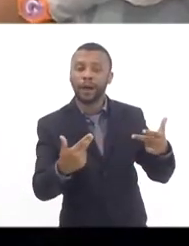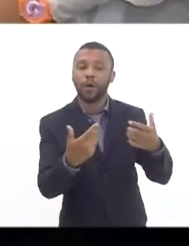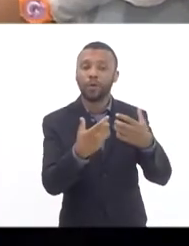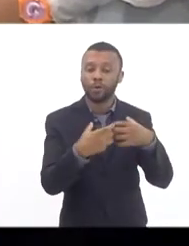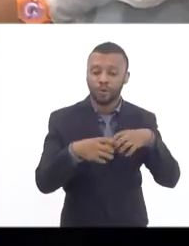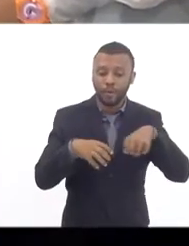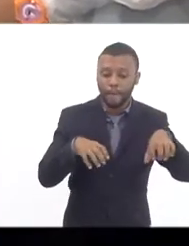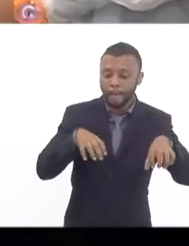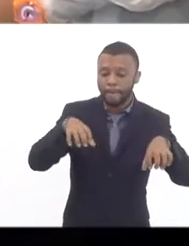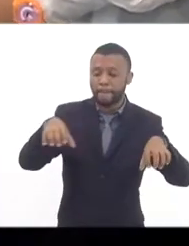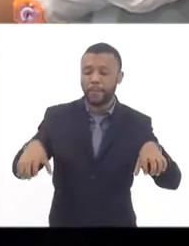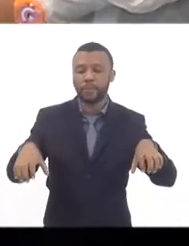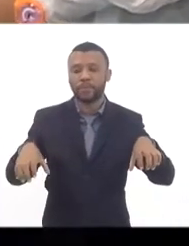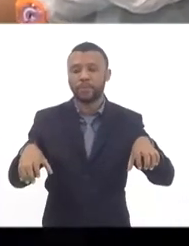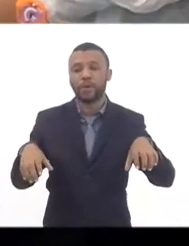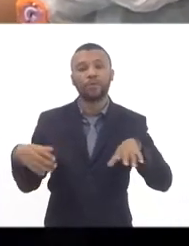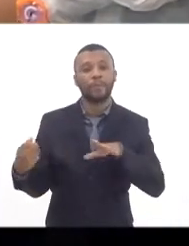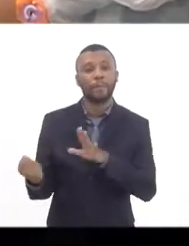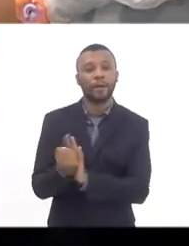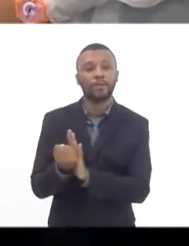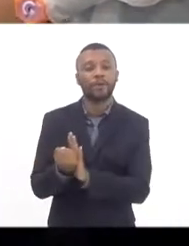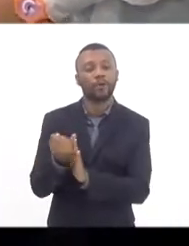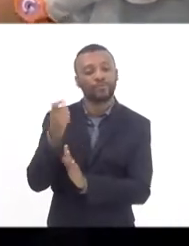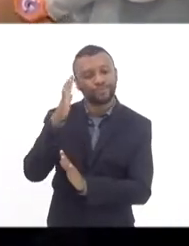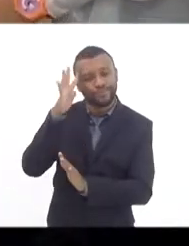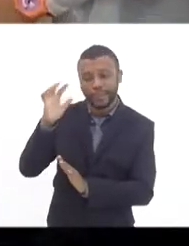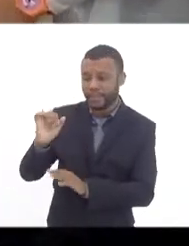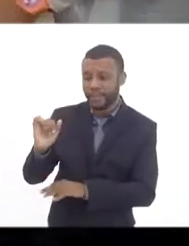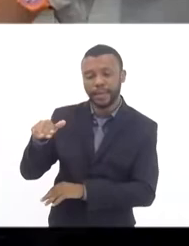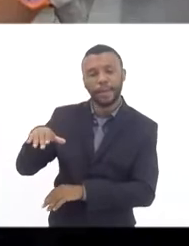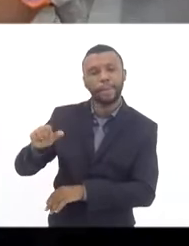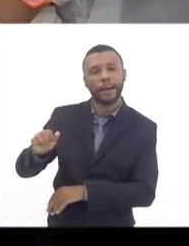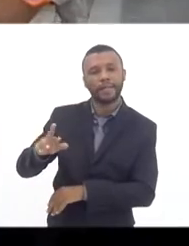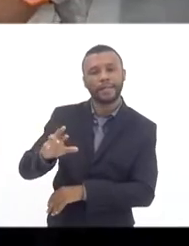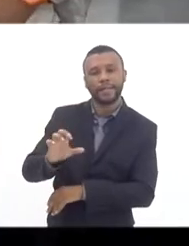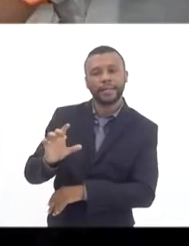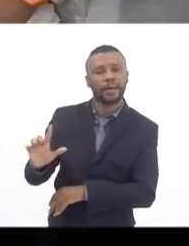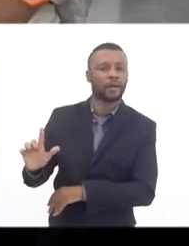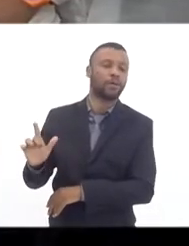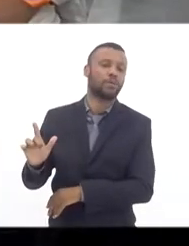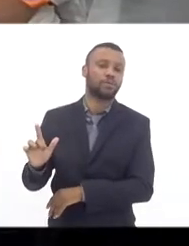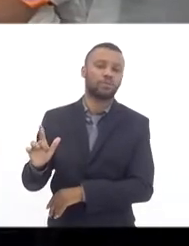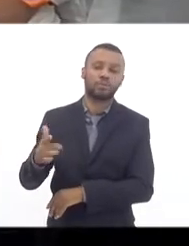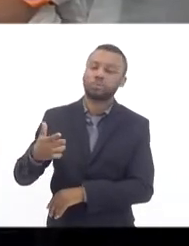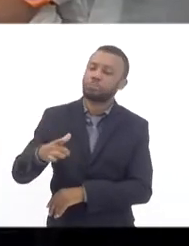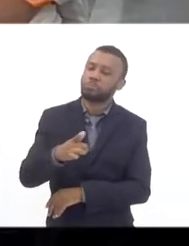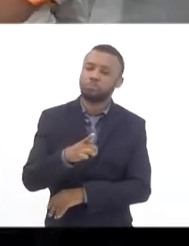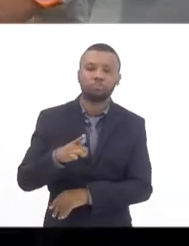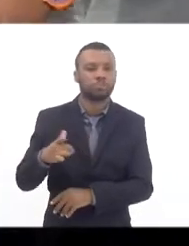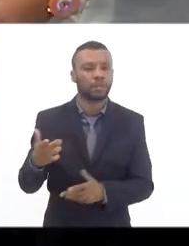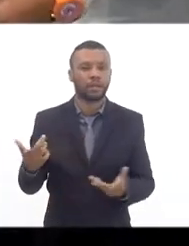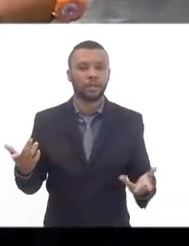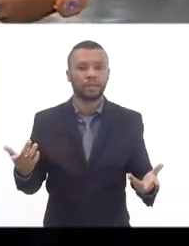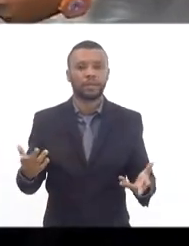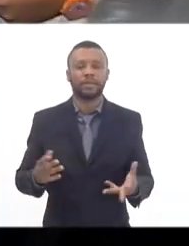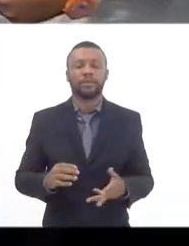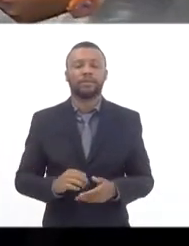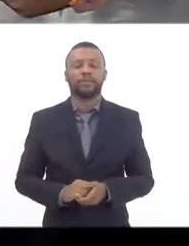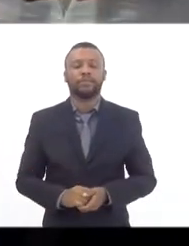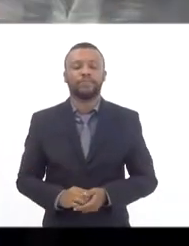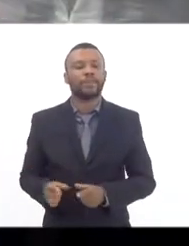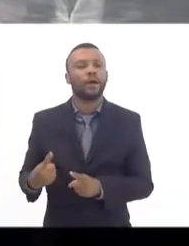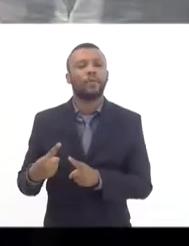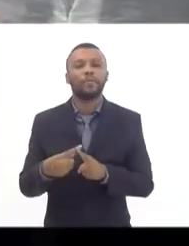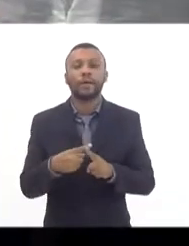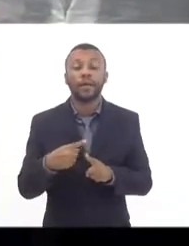deslocado ou desvinculado do patrimônio imaterial. Isso não existe. Né? Por quê?